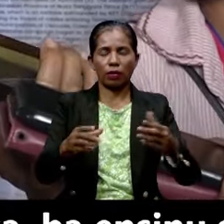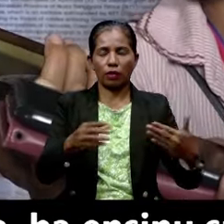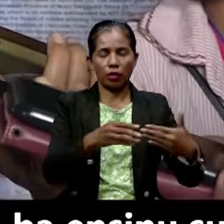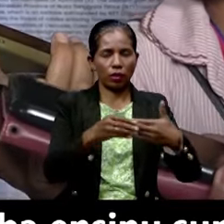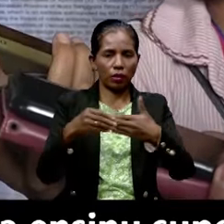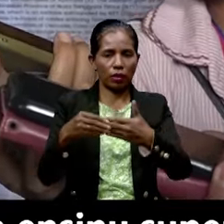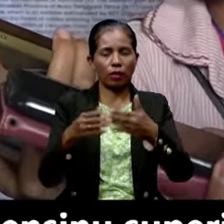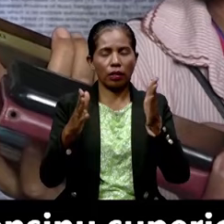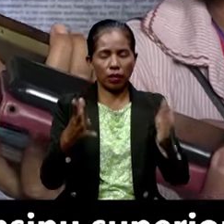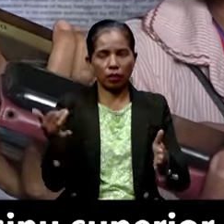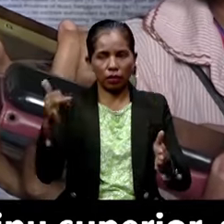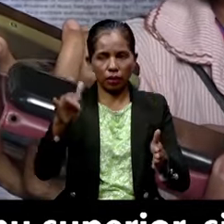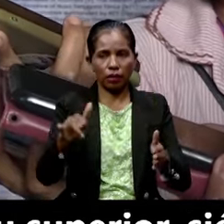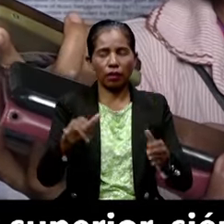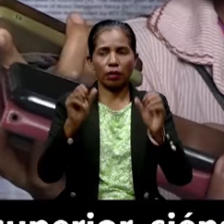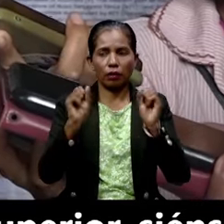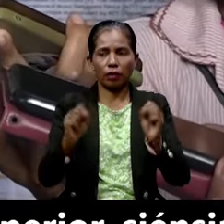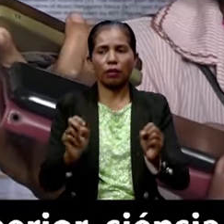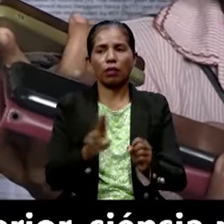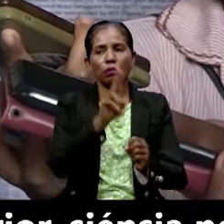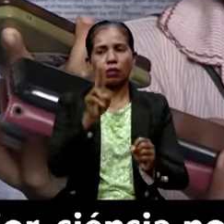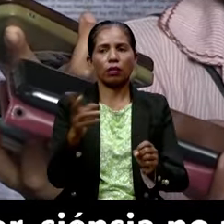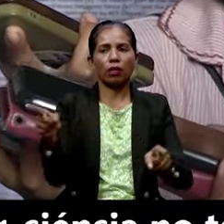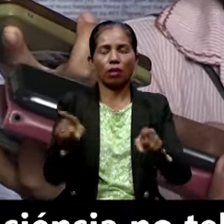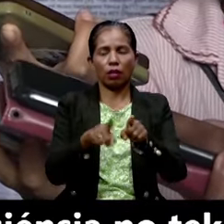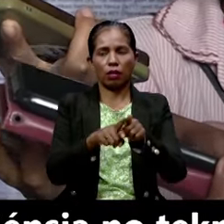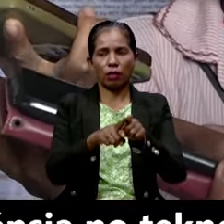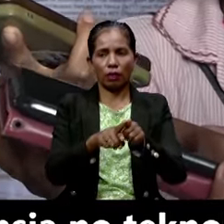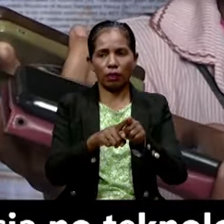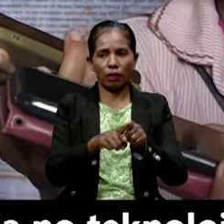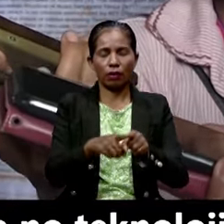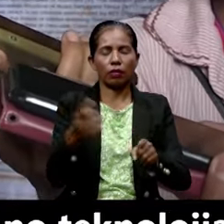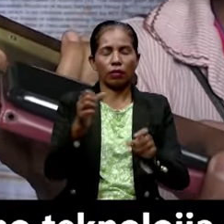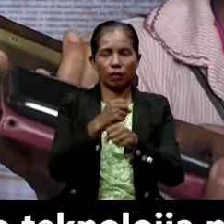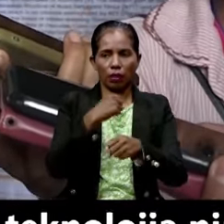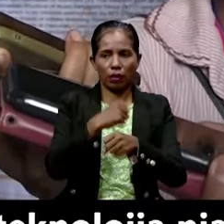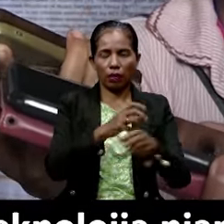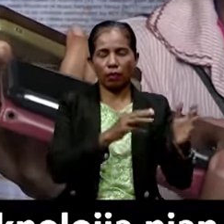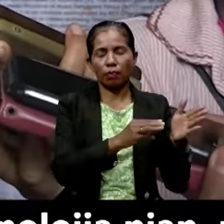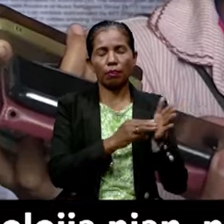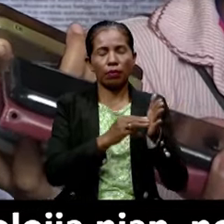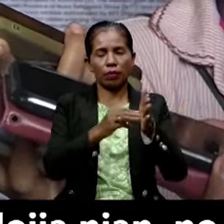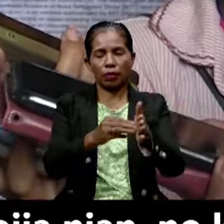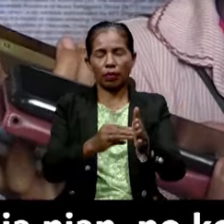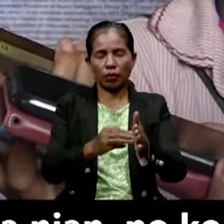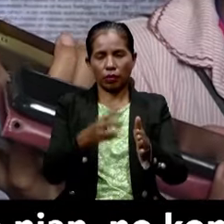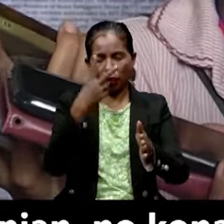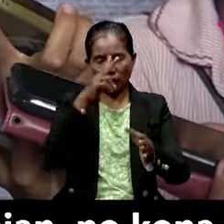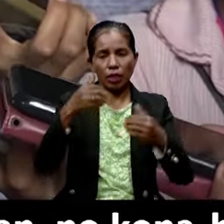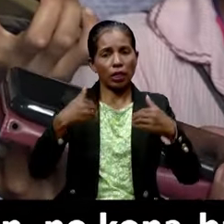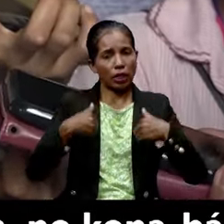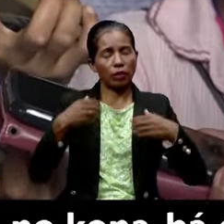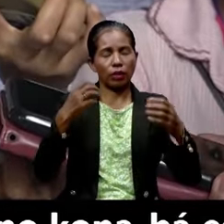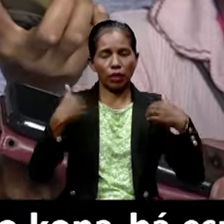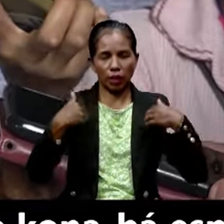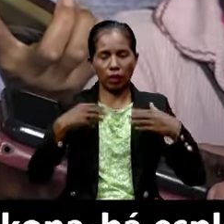atunune, sira bele usa hanesan referências atu sira bele halo mudanças toma de decisão shikari ki mudanças ba